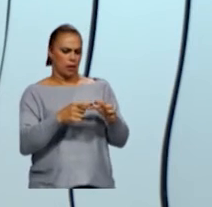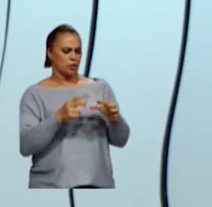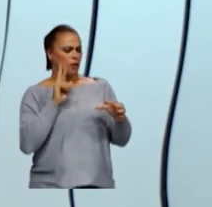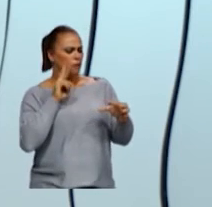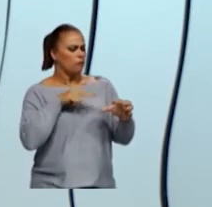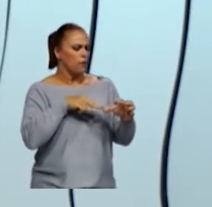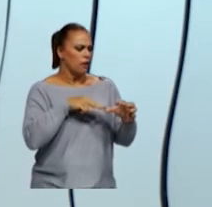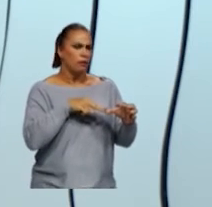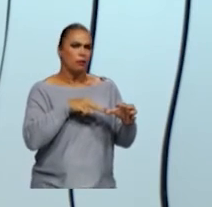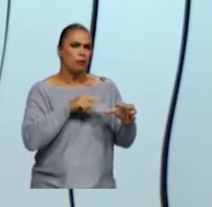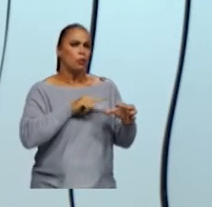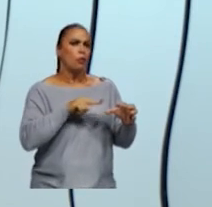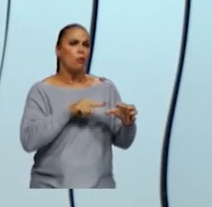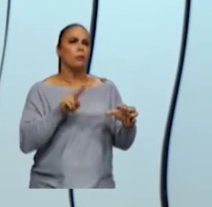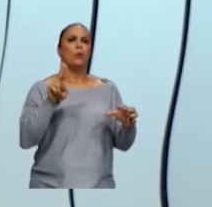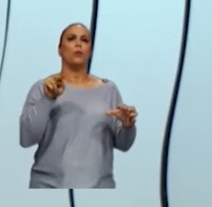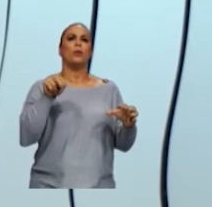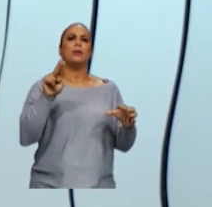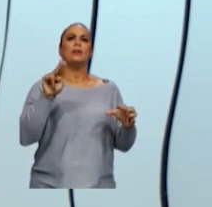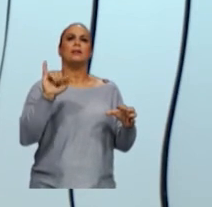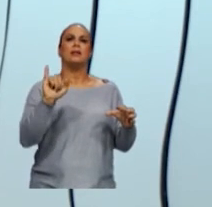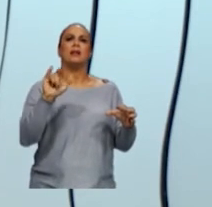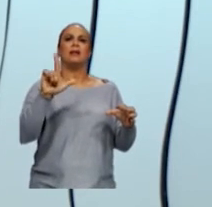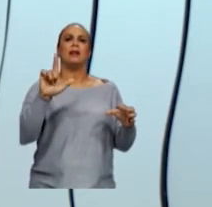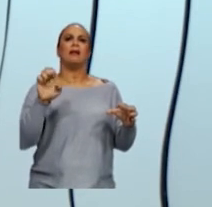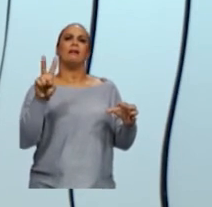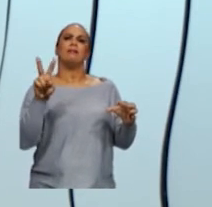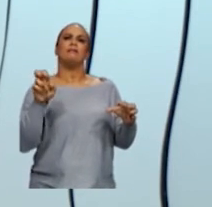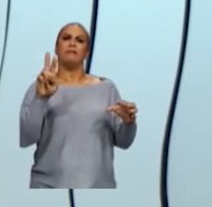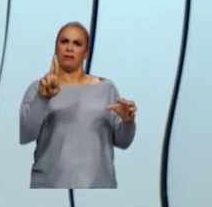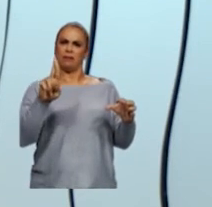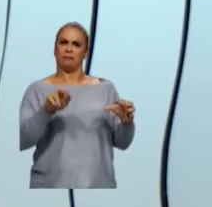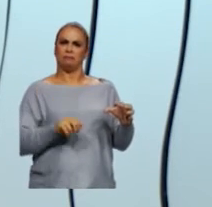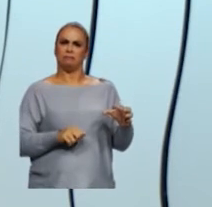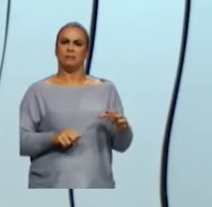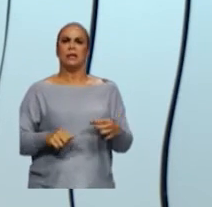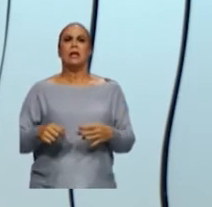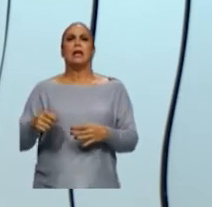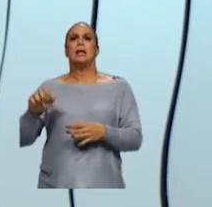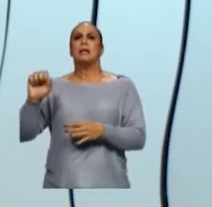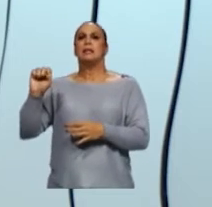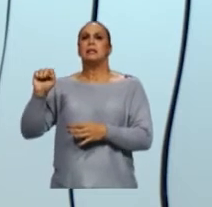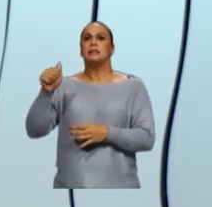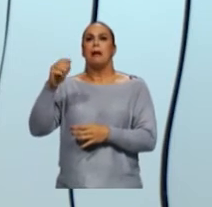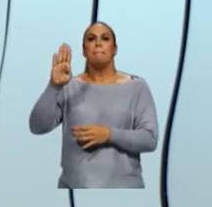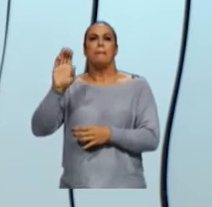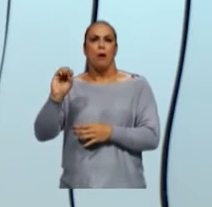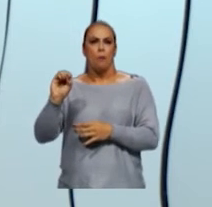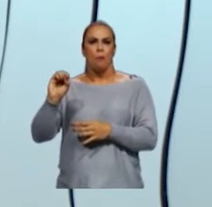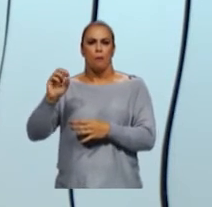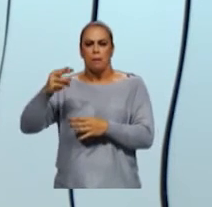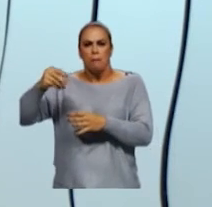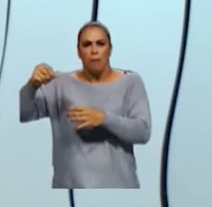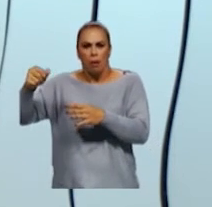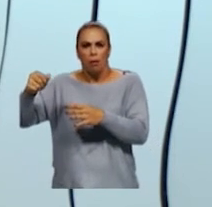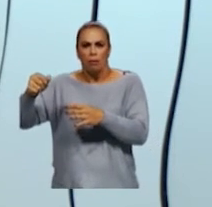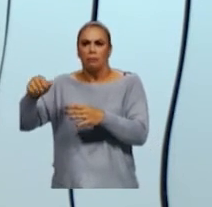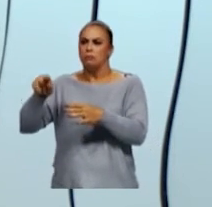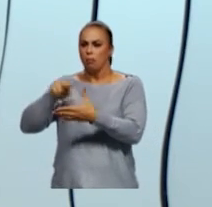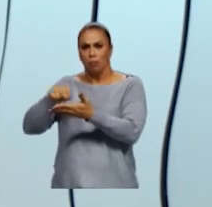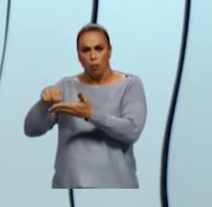você compra o sabão em pó, tem também o fio dental, alguns produtos associados à